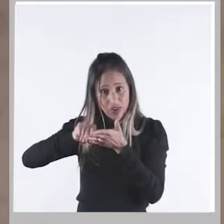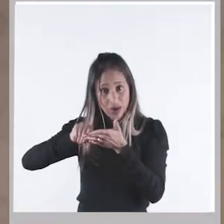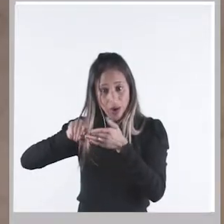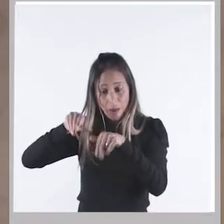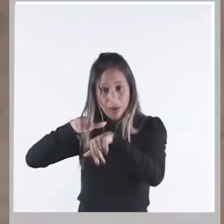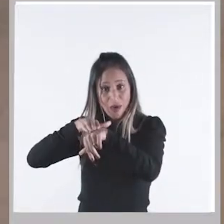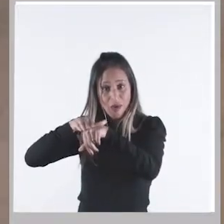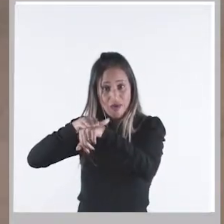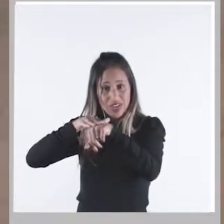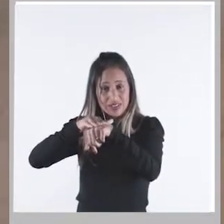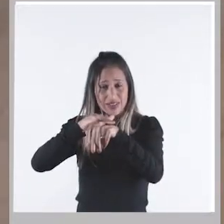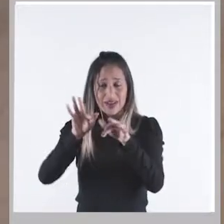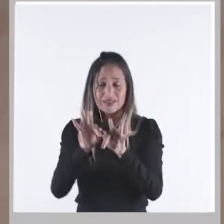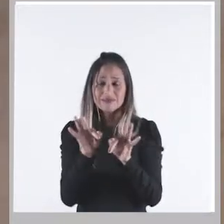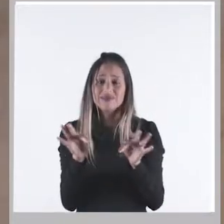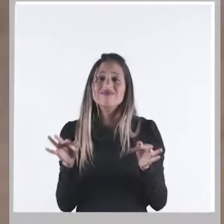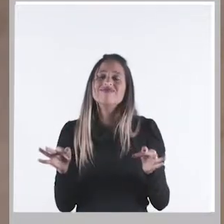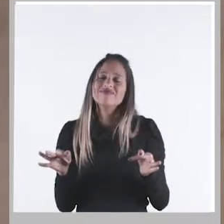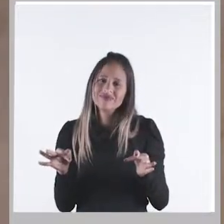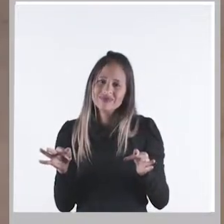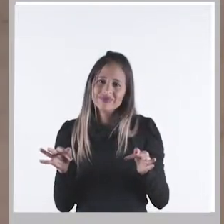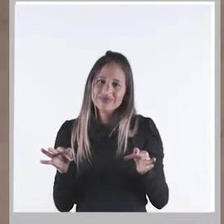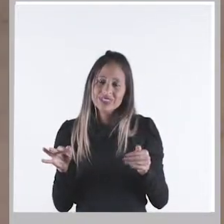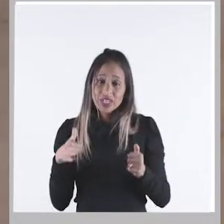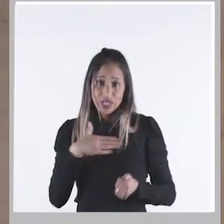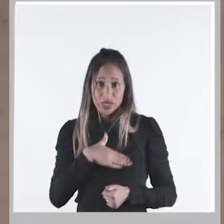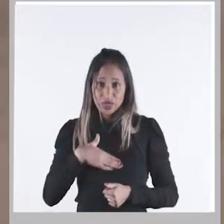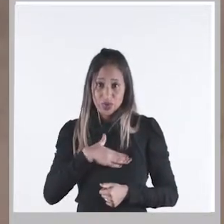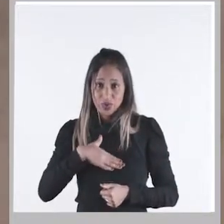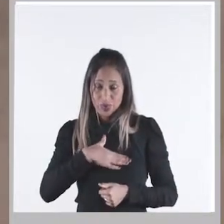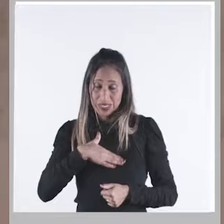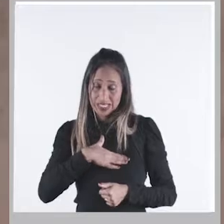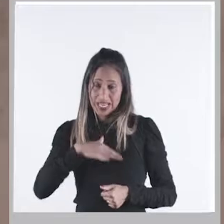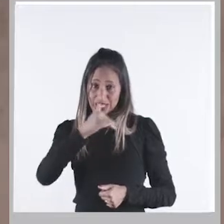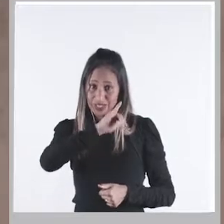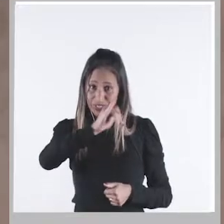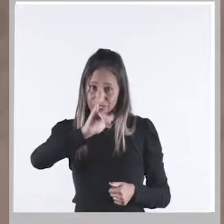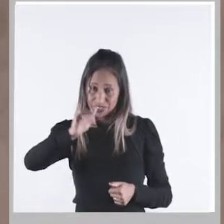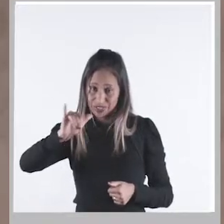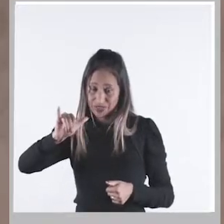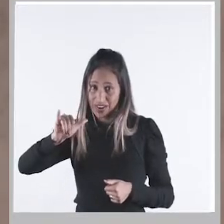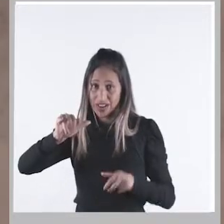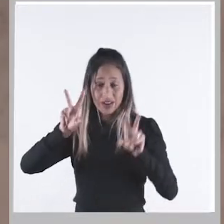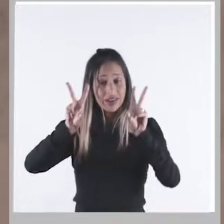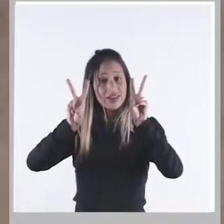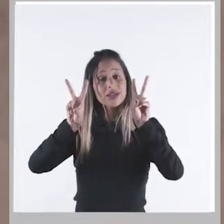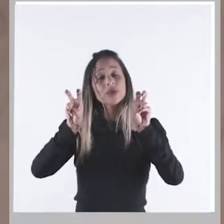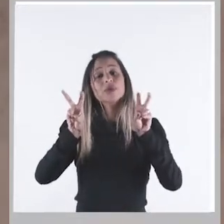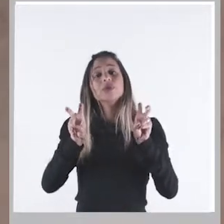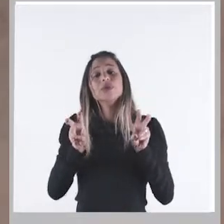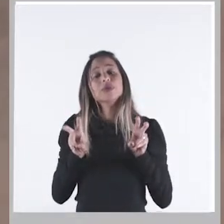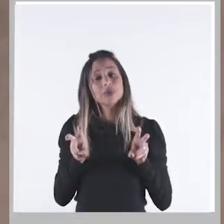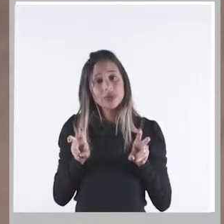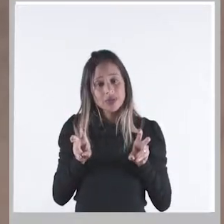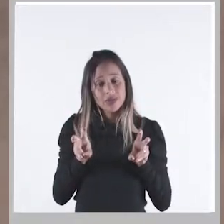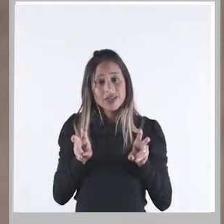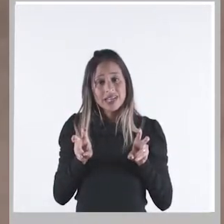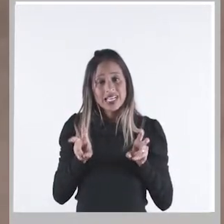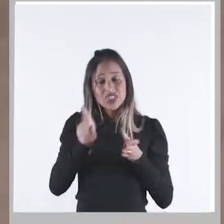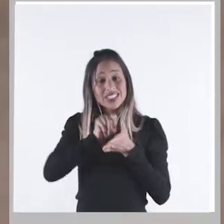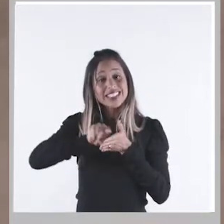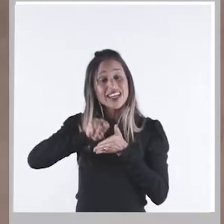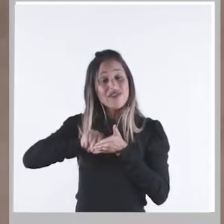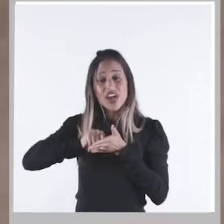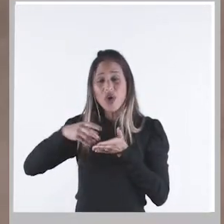essas pessoas simples. E aí eu gostaria que você falasse um pouco sobre essa forma de